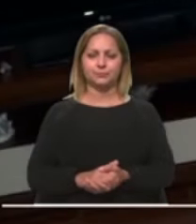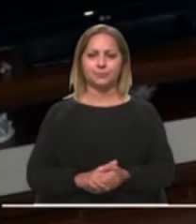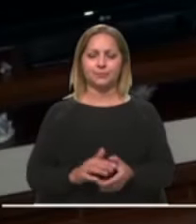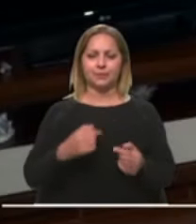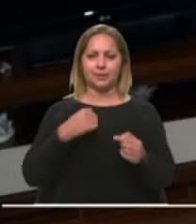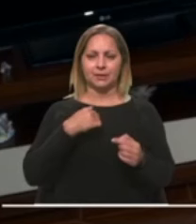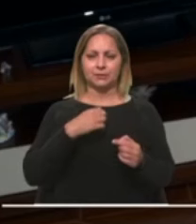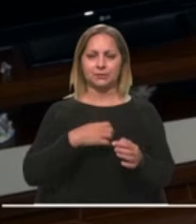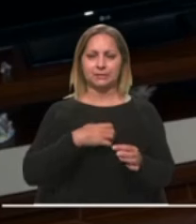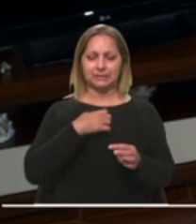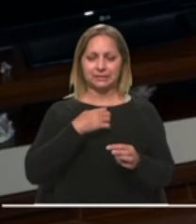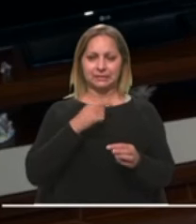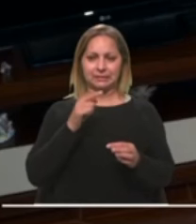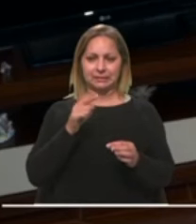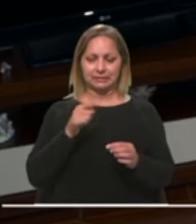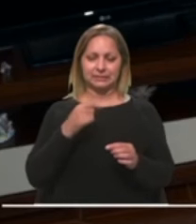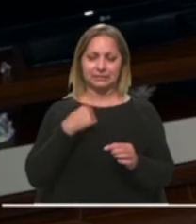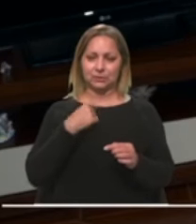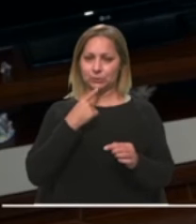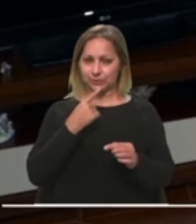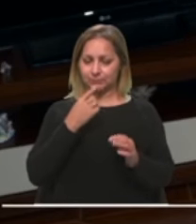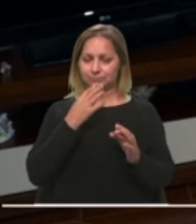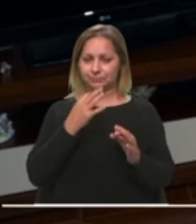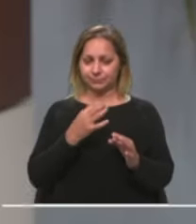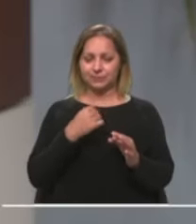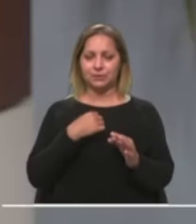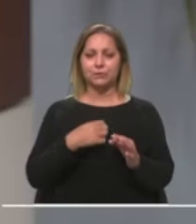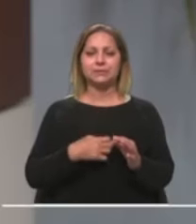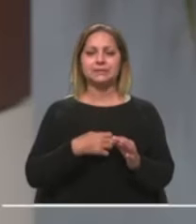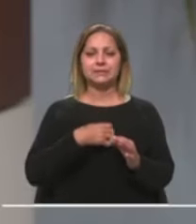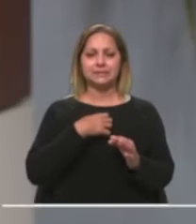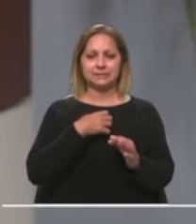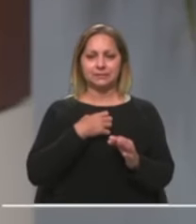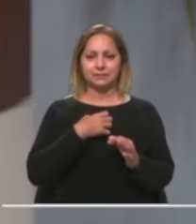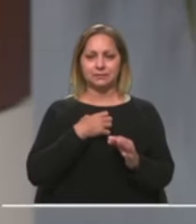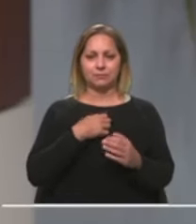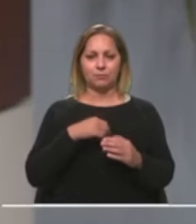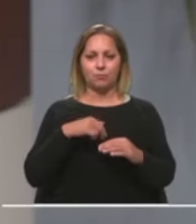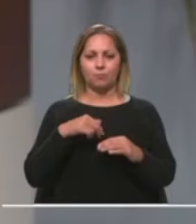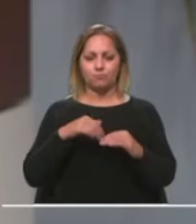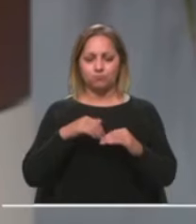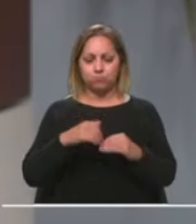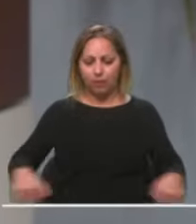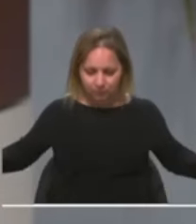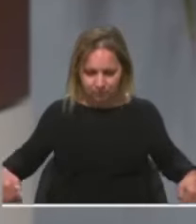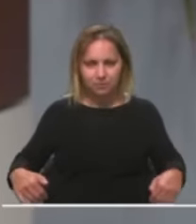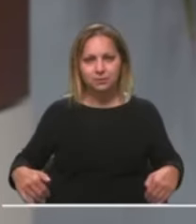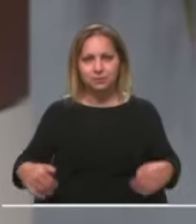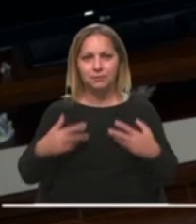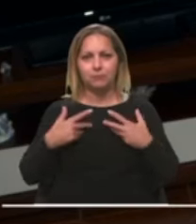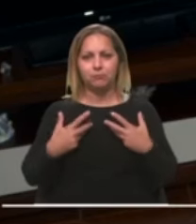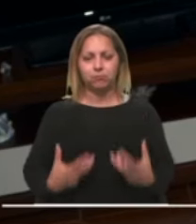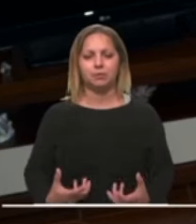Aquilo que eu senti naquele momento, e digo-vos literalmente, aquilo que eu senti foi que um alçapão se tinha aberto debaixo dos meus